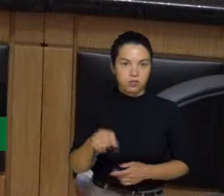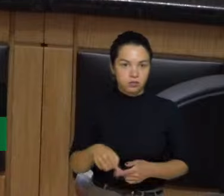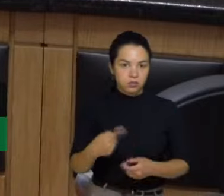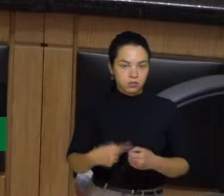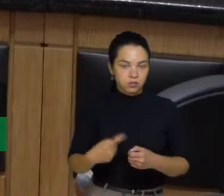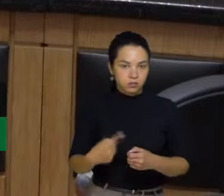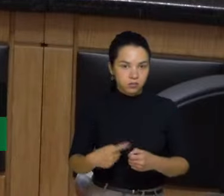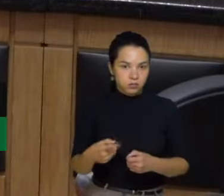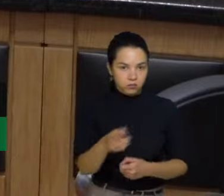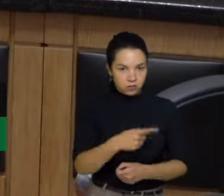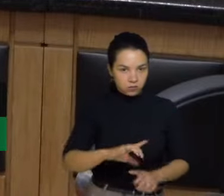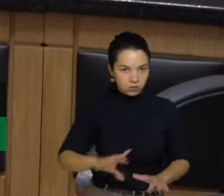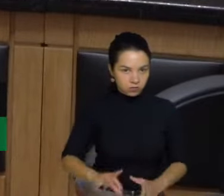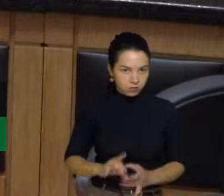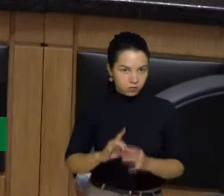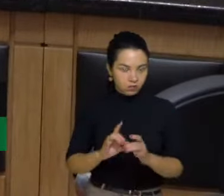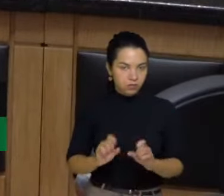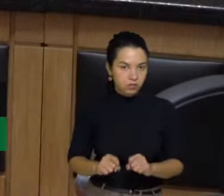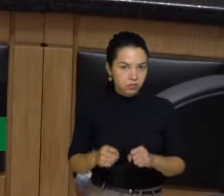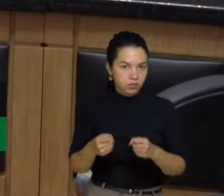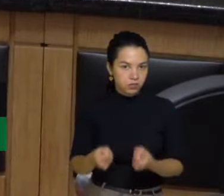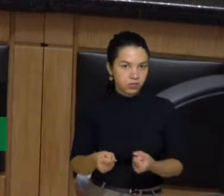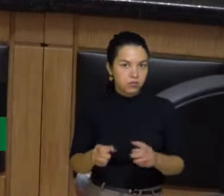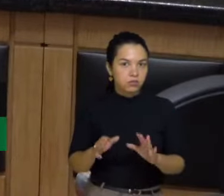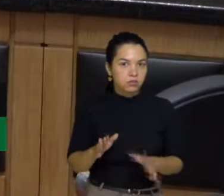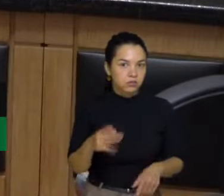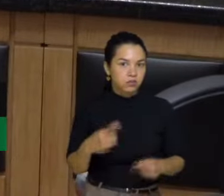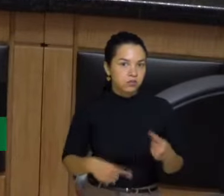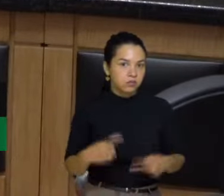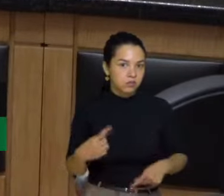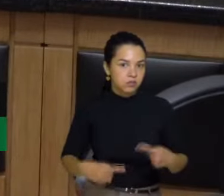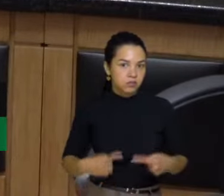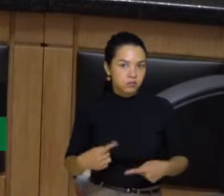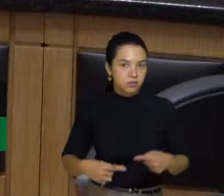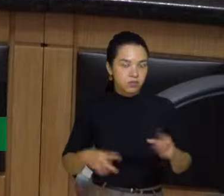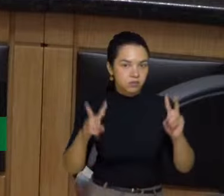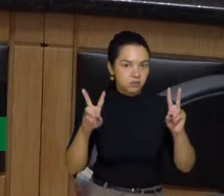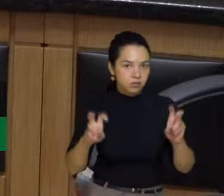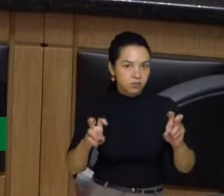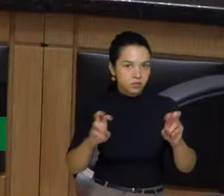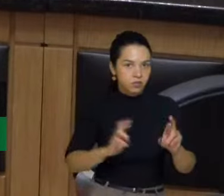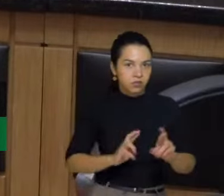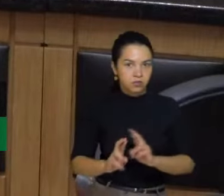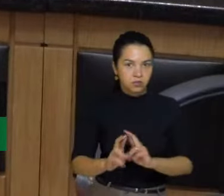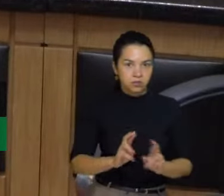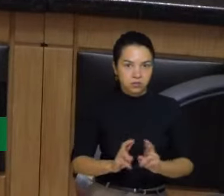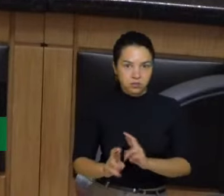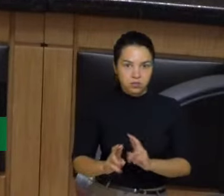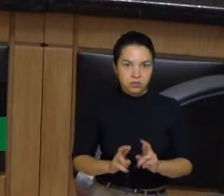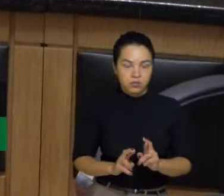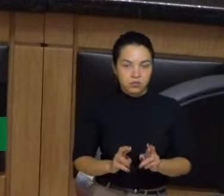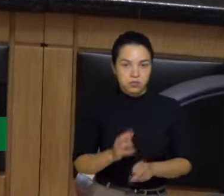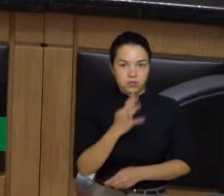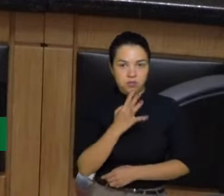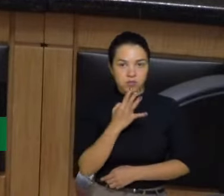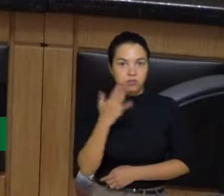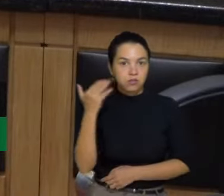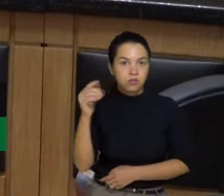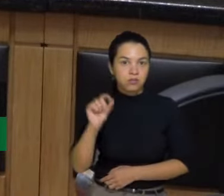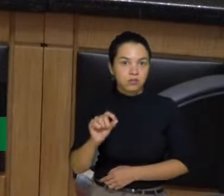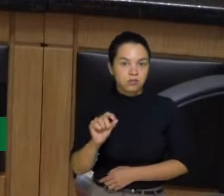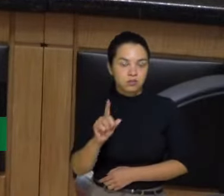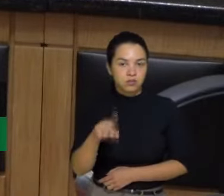já uníamos esforços para tratar desse assunto, que essa rodovia é conhecida, infelizmente, como a rodovia